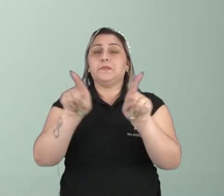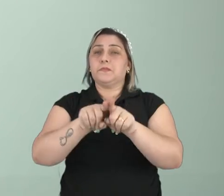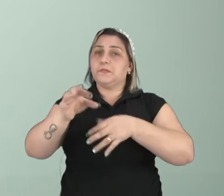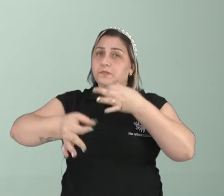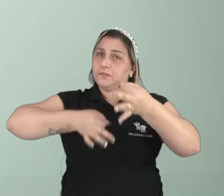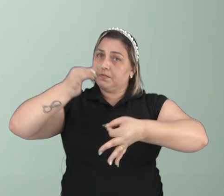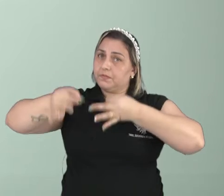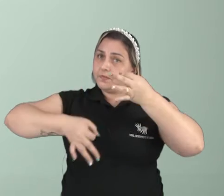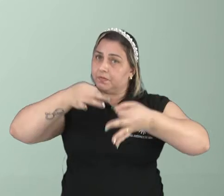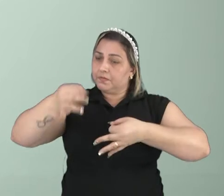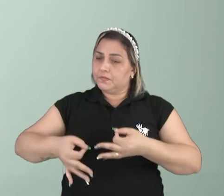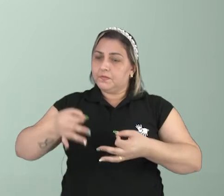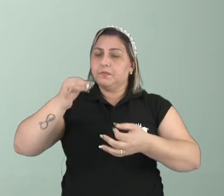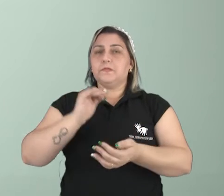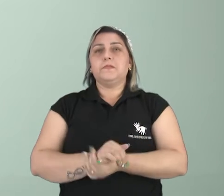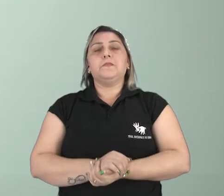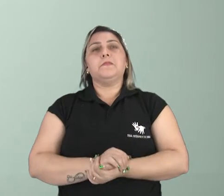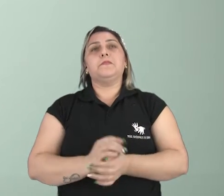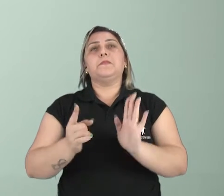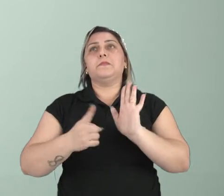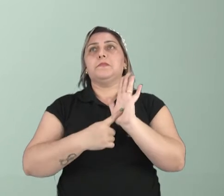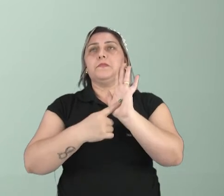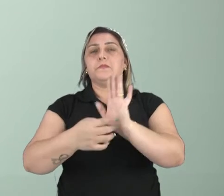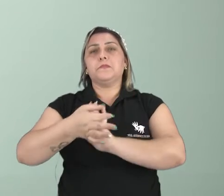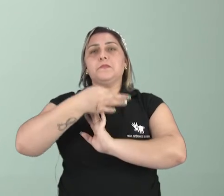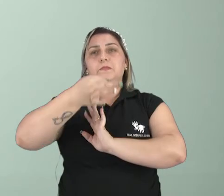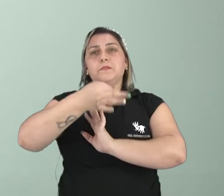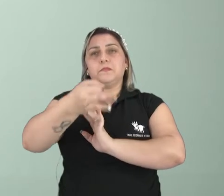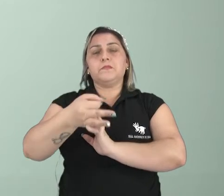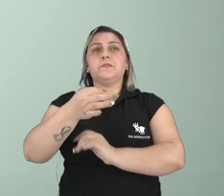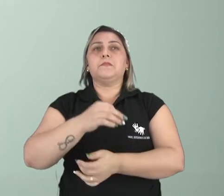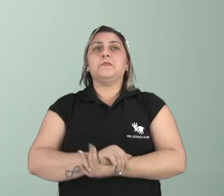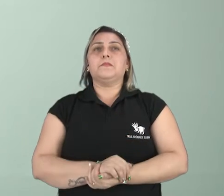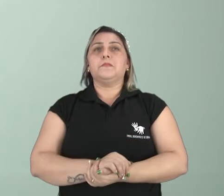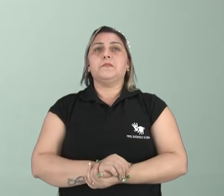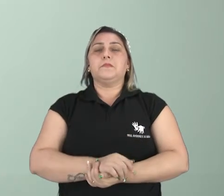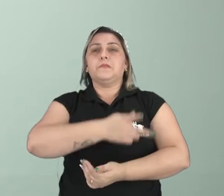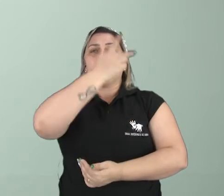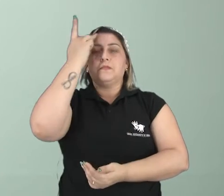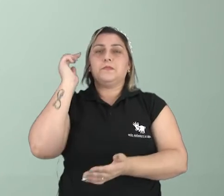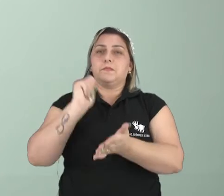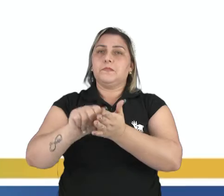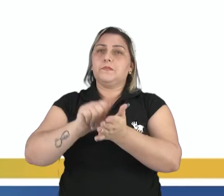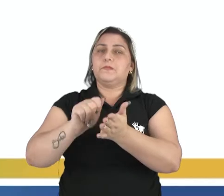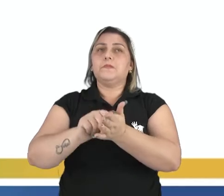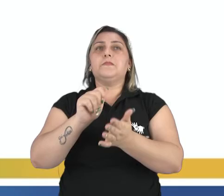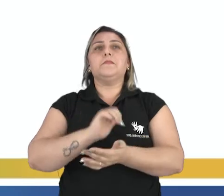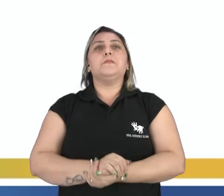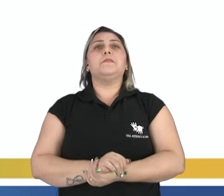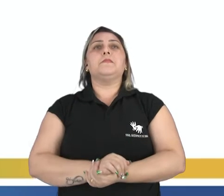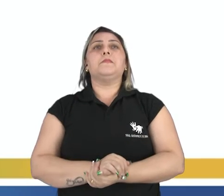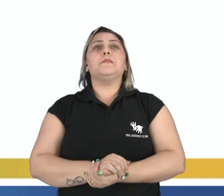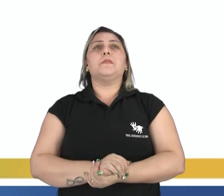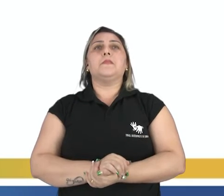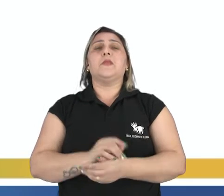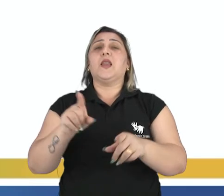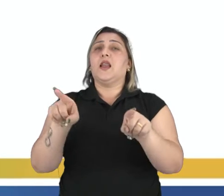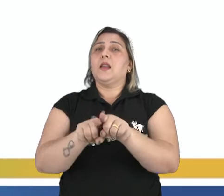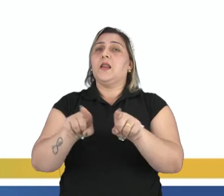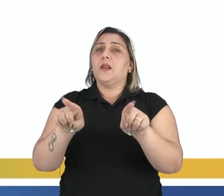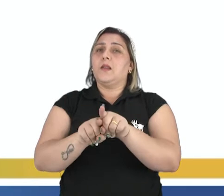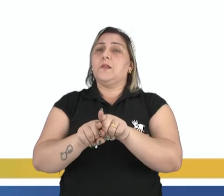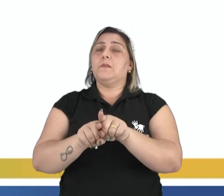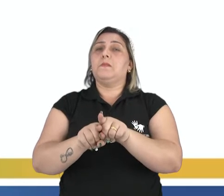né? E que expressa ali a opinião, tá bom? Da pessoa que está escrevendo. E também temos aqui